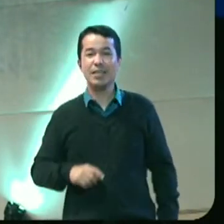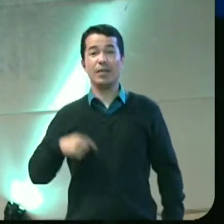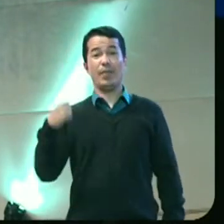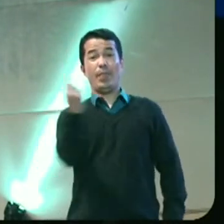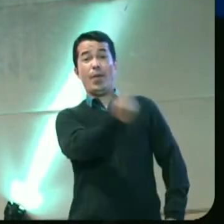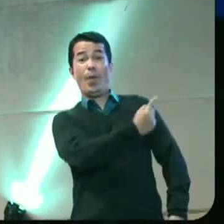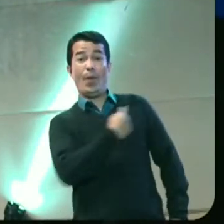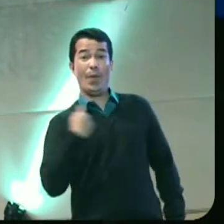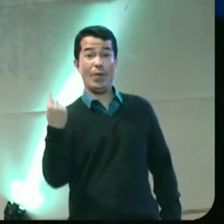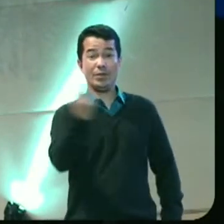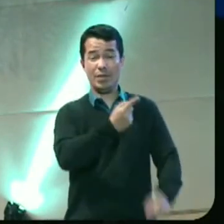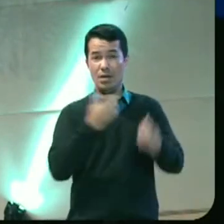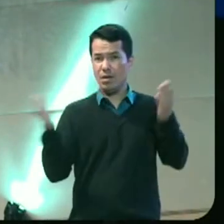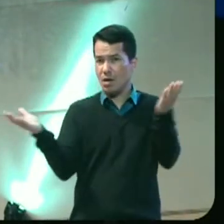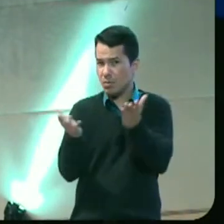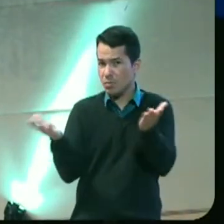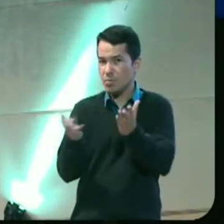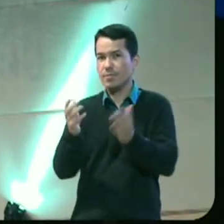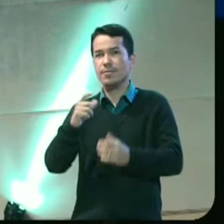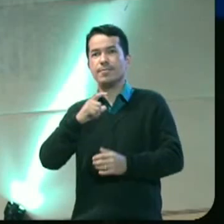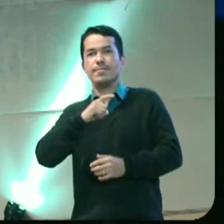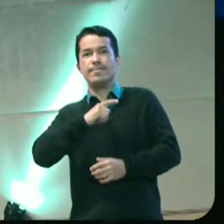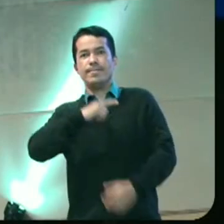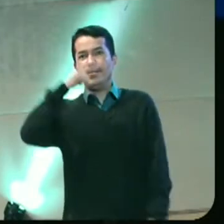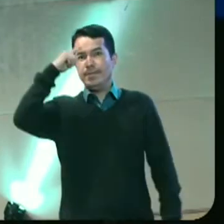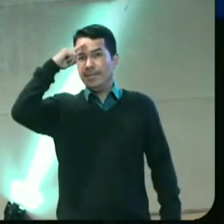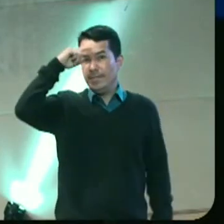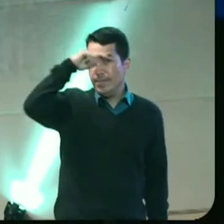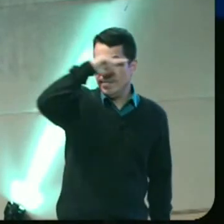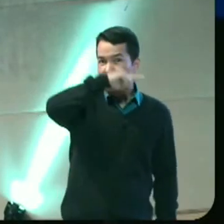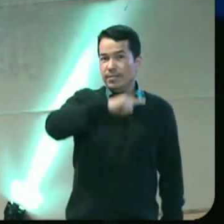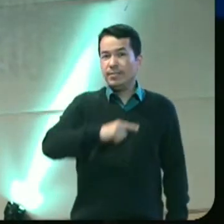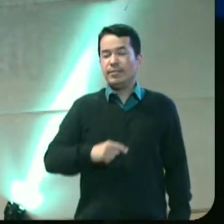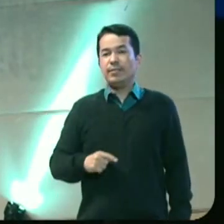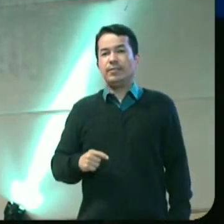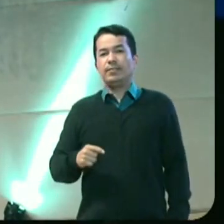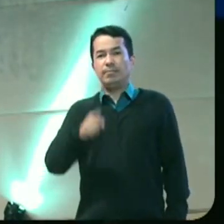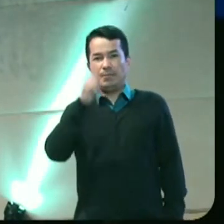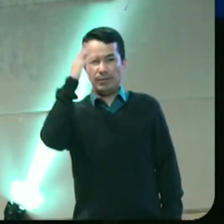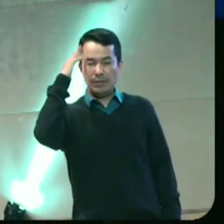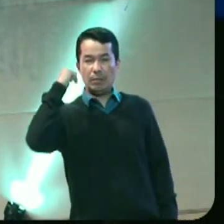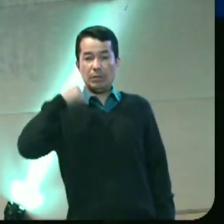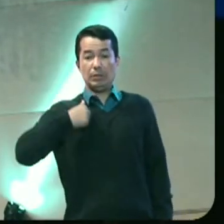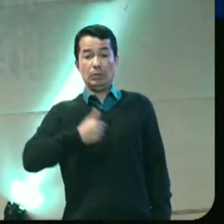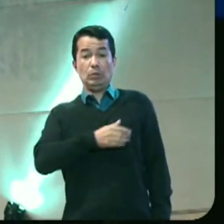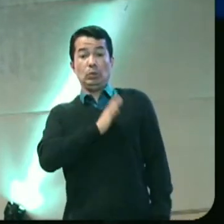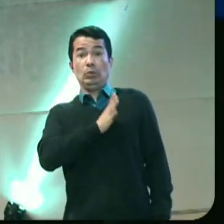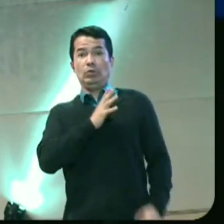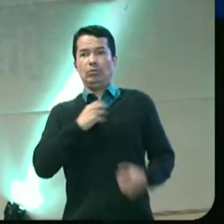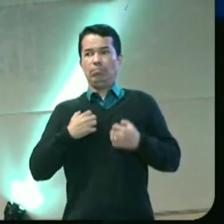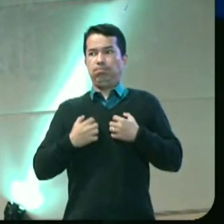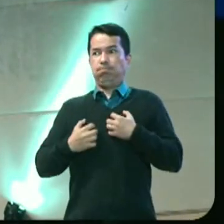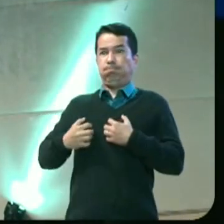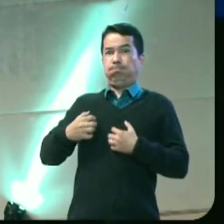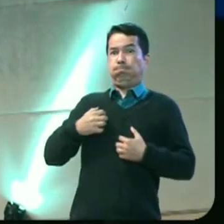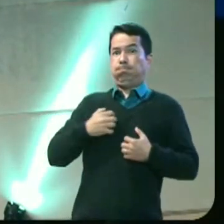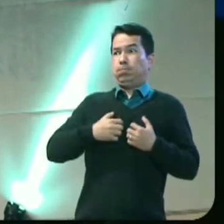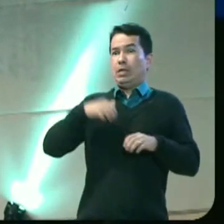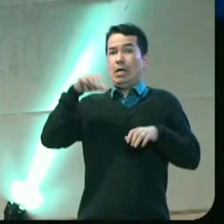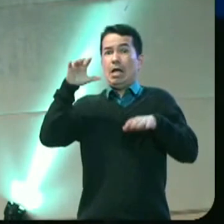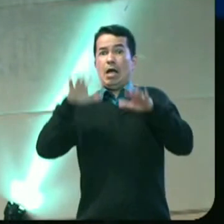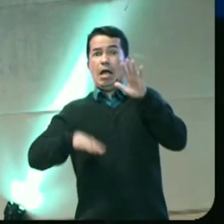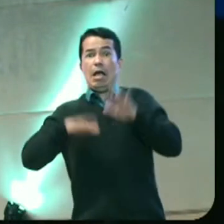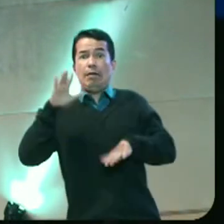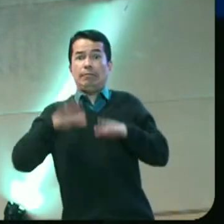passando. Eu não sei como está o seu coração, mas o meu está mais ou menos como esse mar. De vez em quando eu me apego